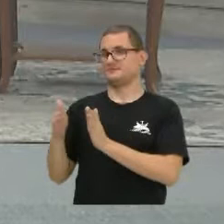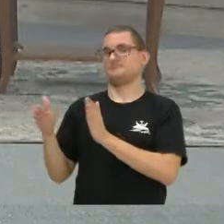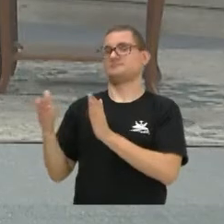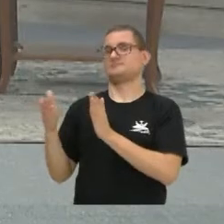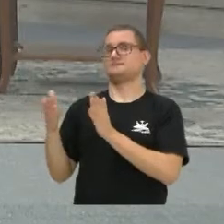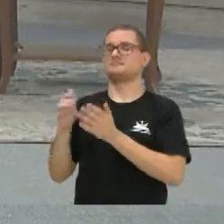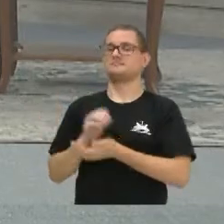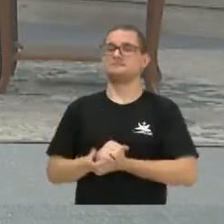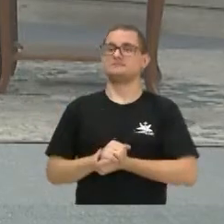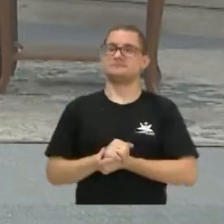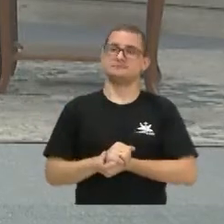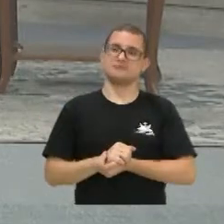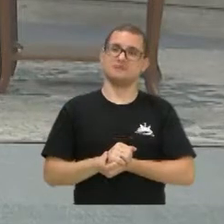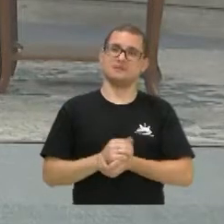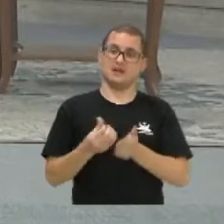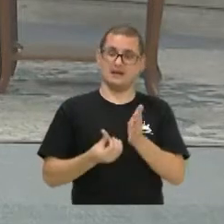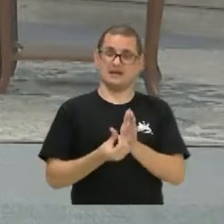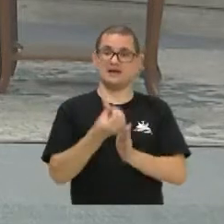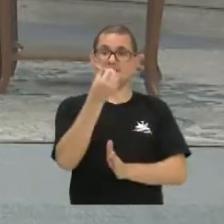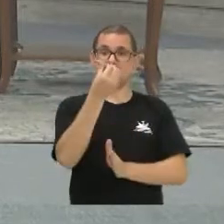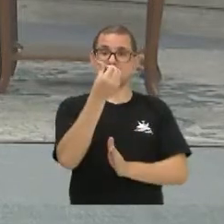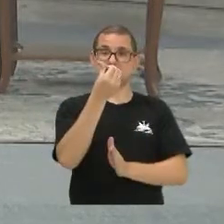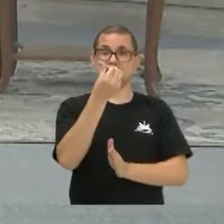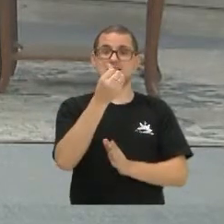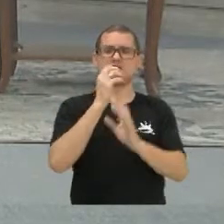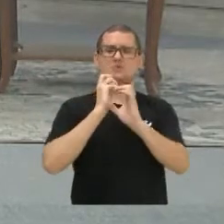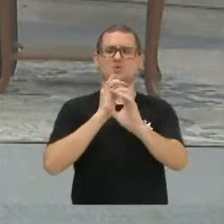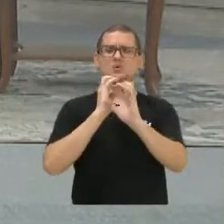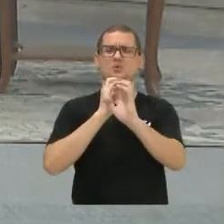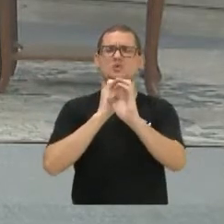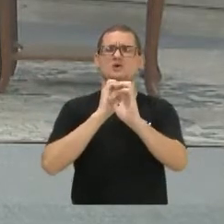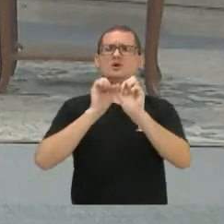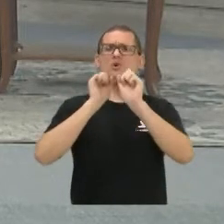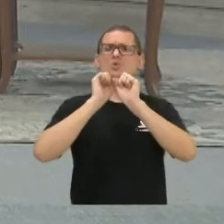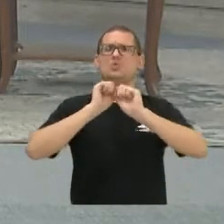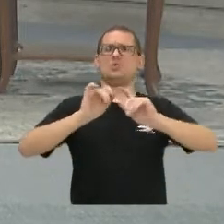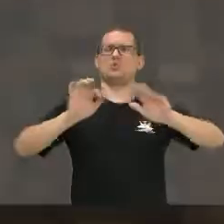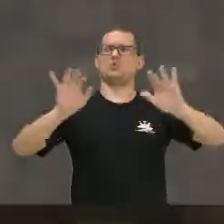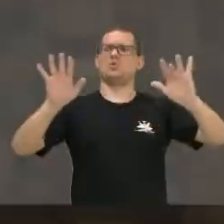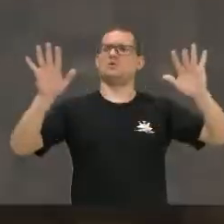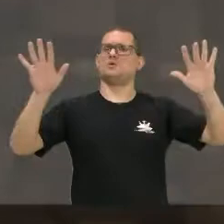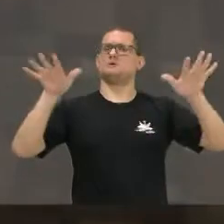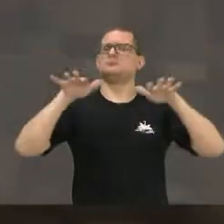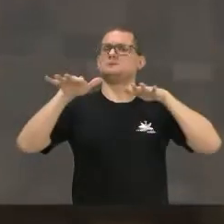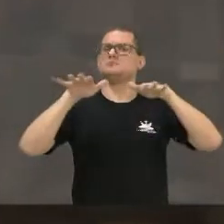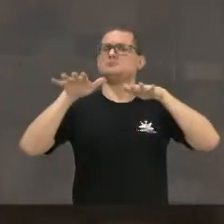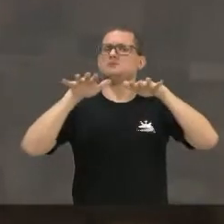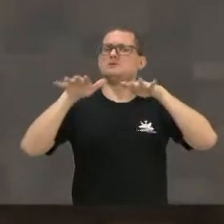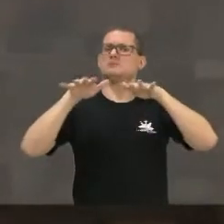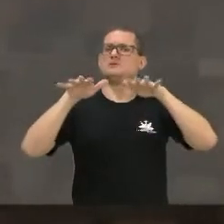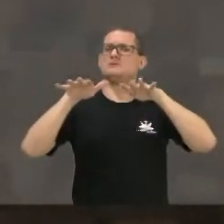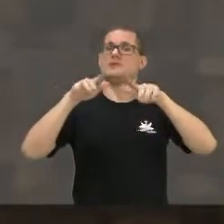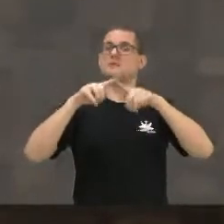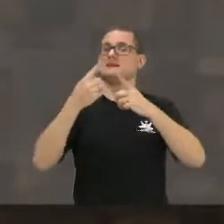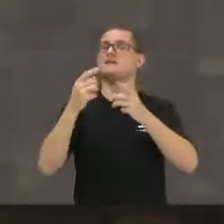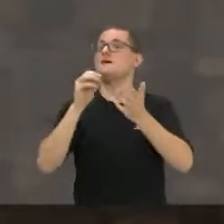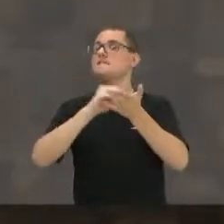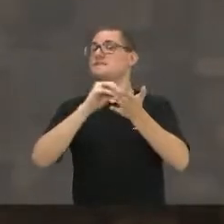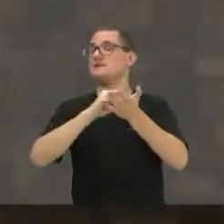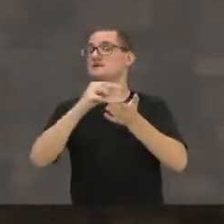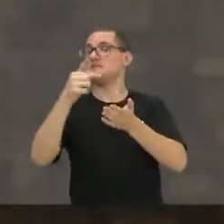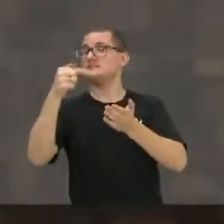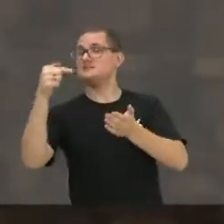é a sexta trombeta tocou é a sétima ainda não